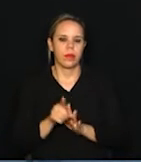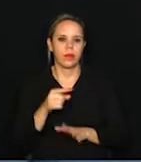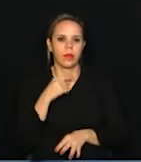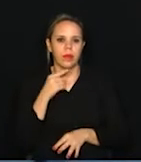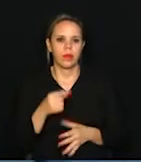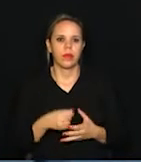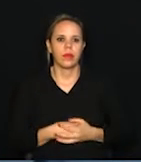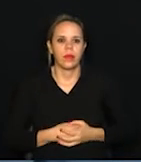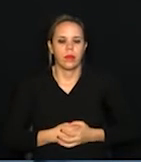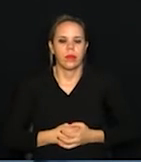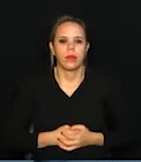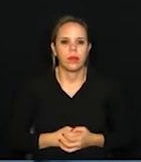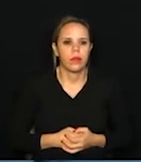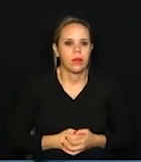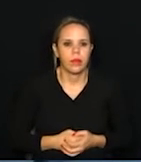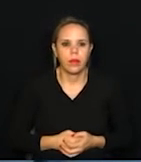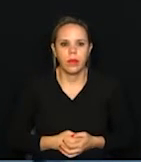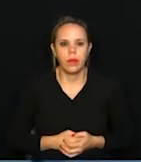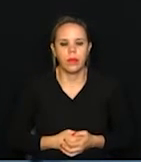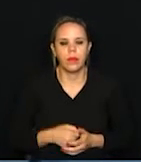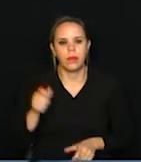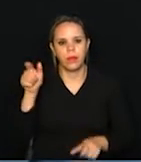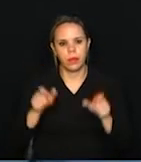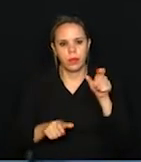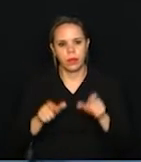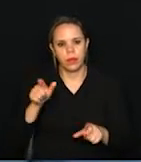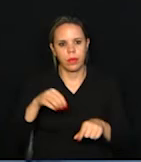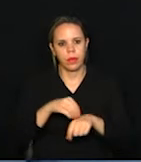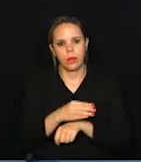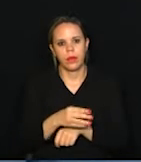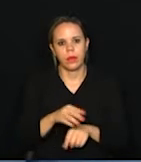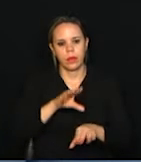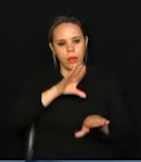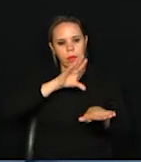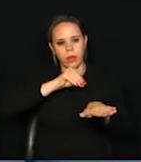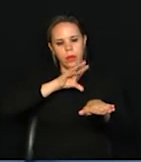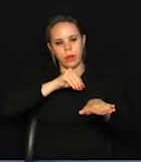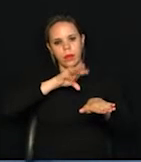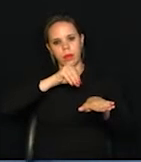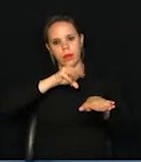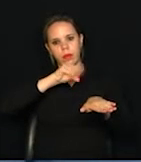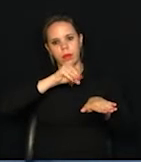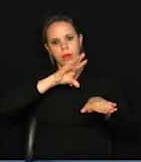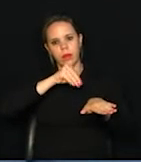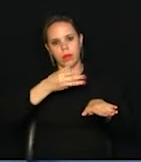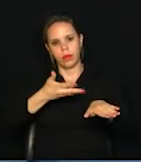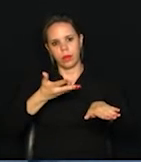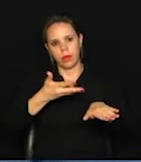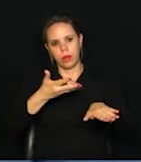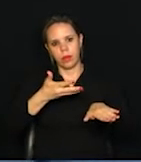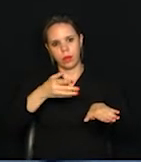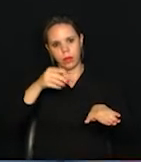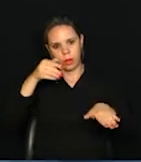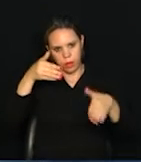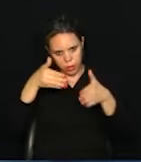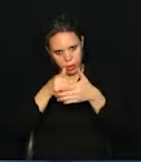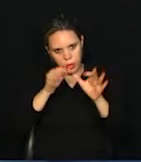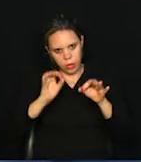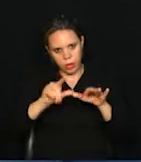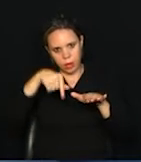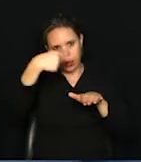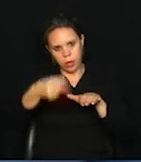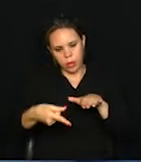questionamento, as pessoas passam no radar na velocidade estabelecida e